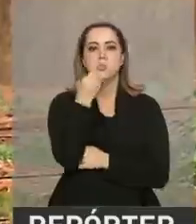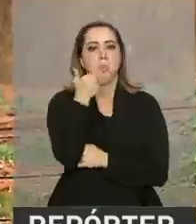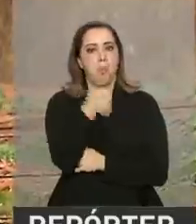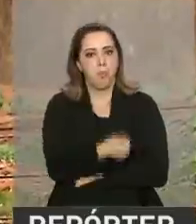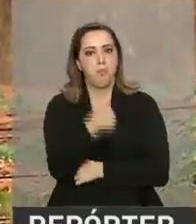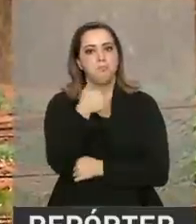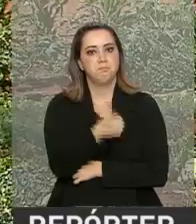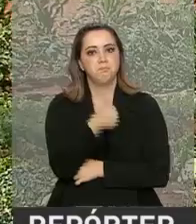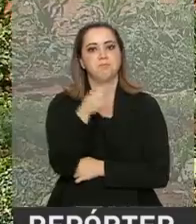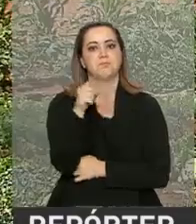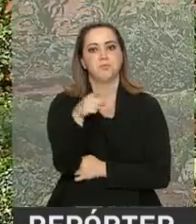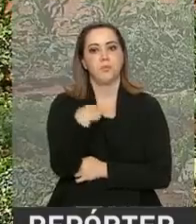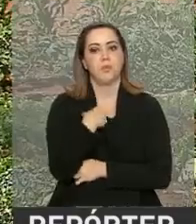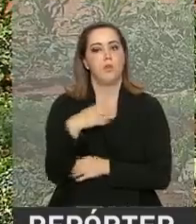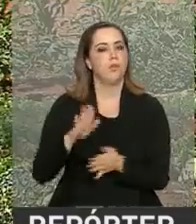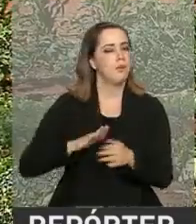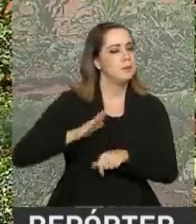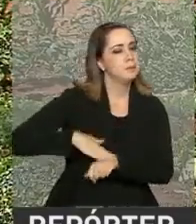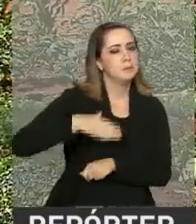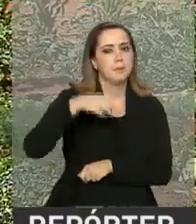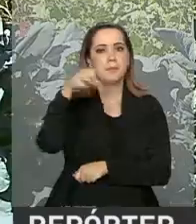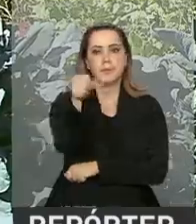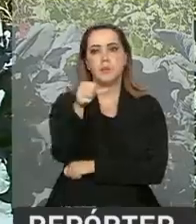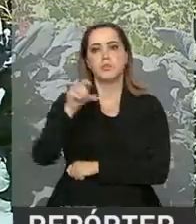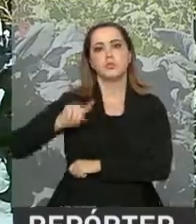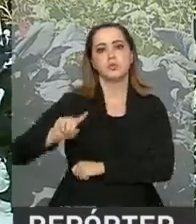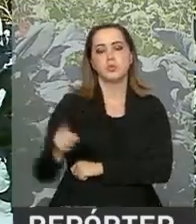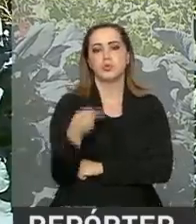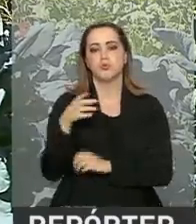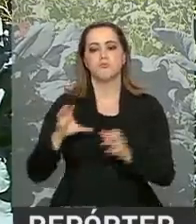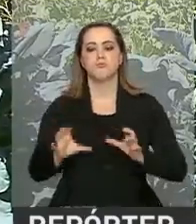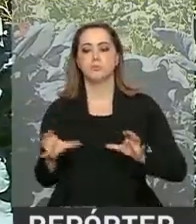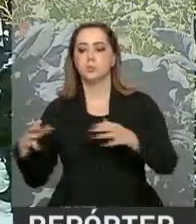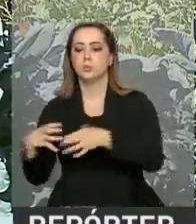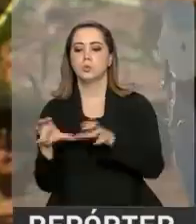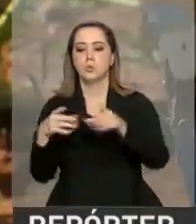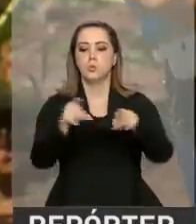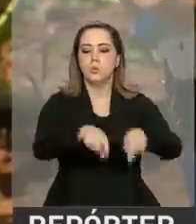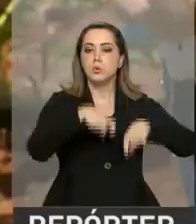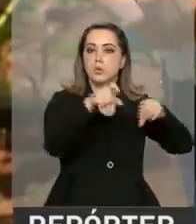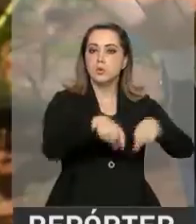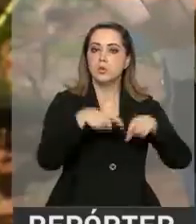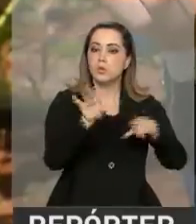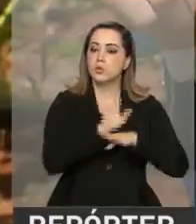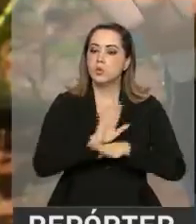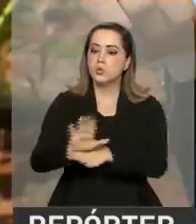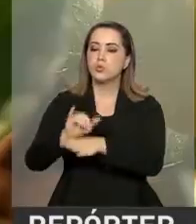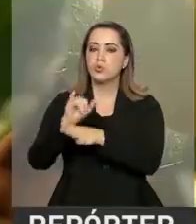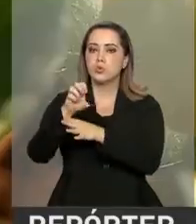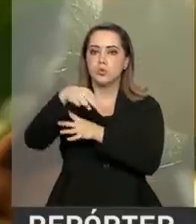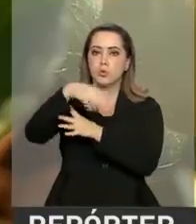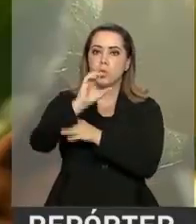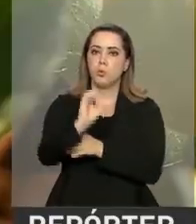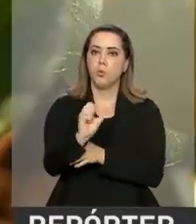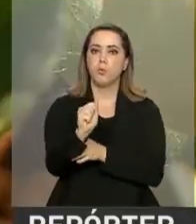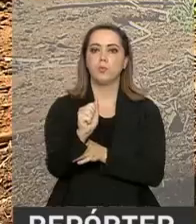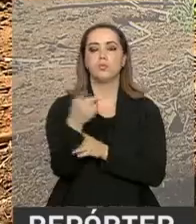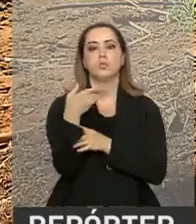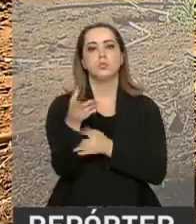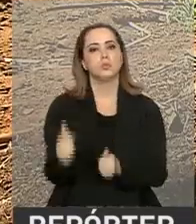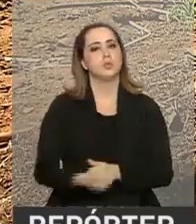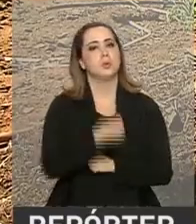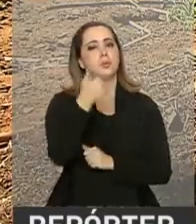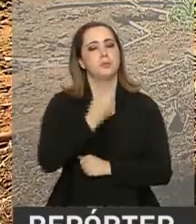todo o país, são mais de 9 mil assentamentos rurais. Por meio de assistência técnica, o INCRA busca melhorar a qualidade de vida